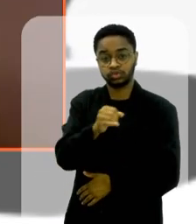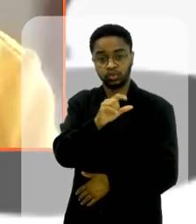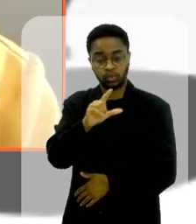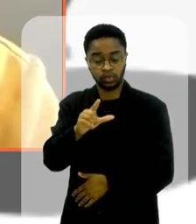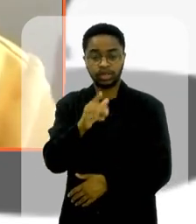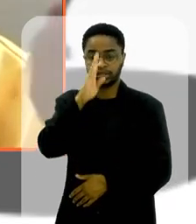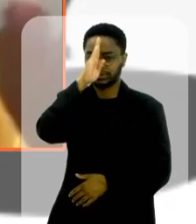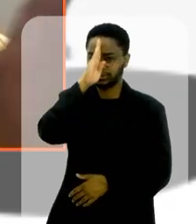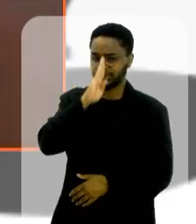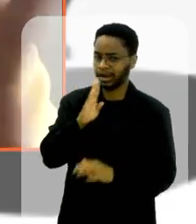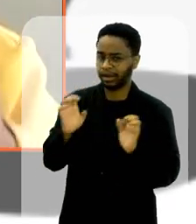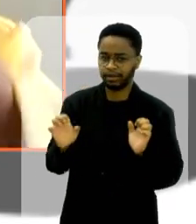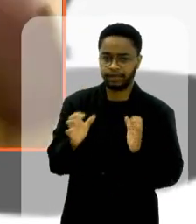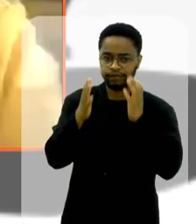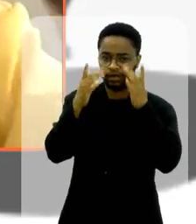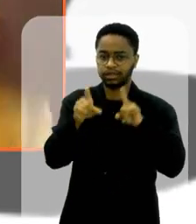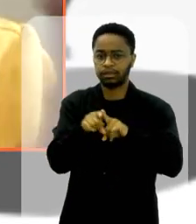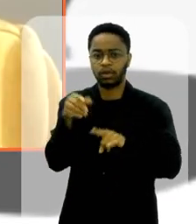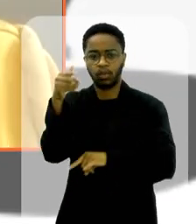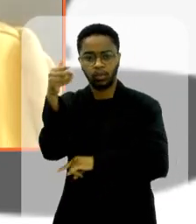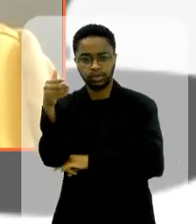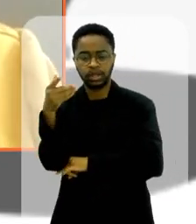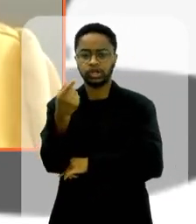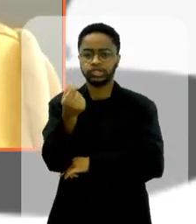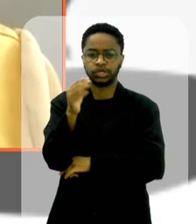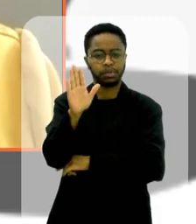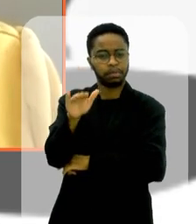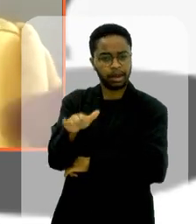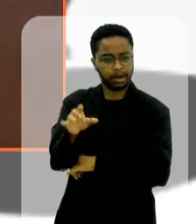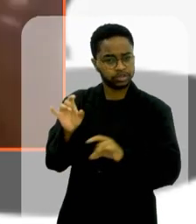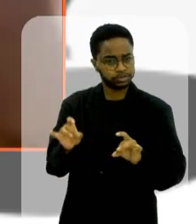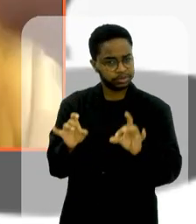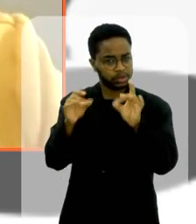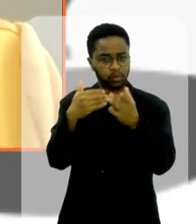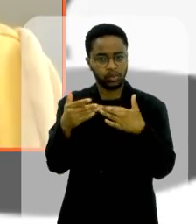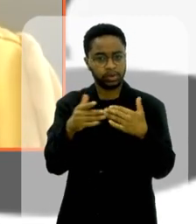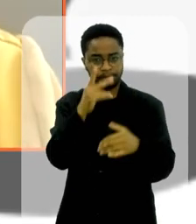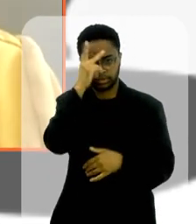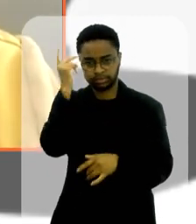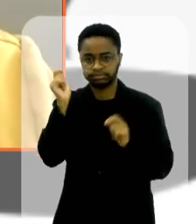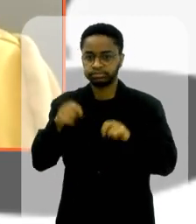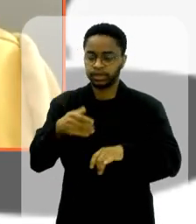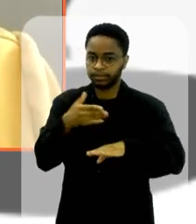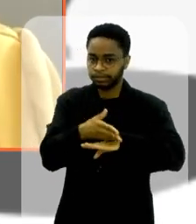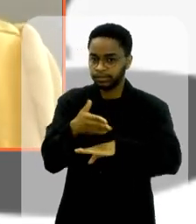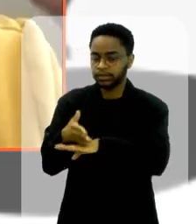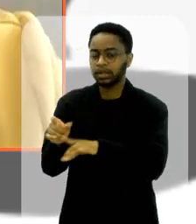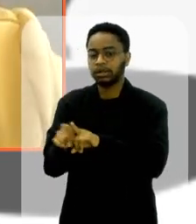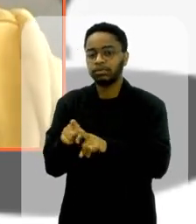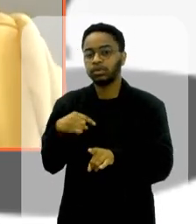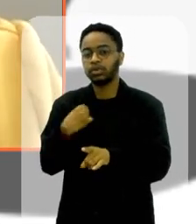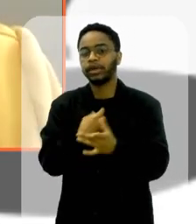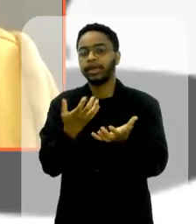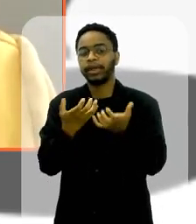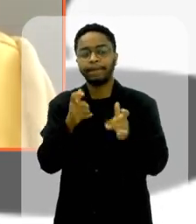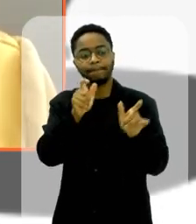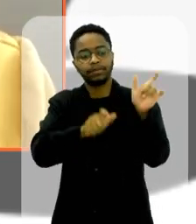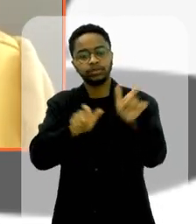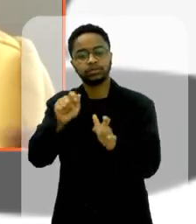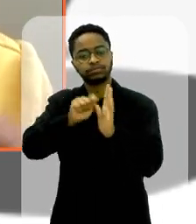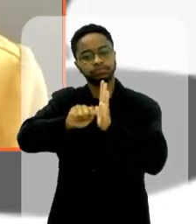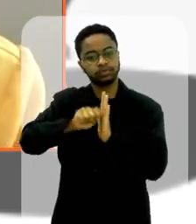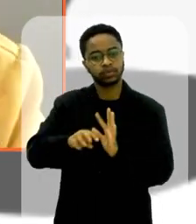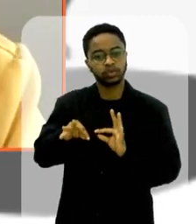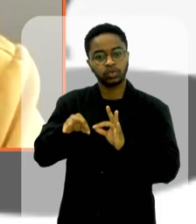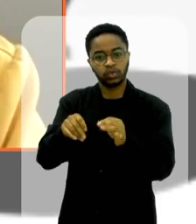um evento totalmente gratuito. Os hotéis estão com preços especiais para qualquer pessoa participar. A gente quer que todos os escritores